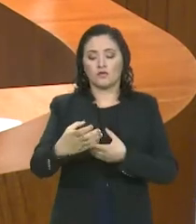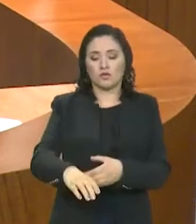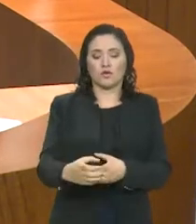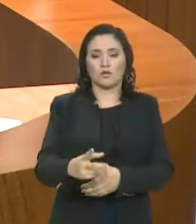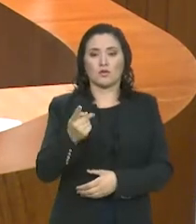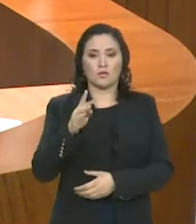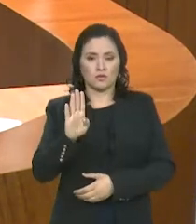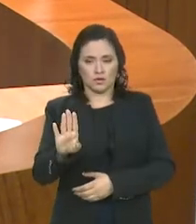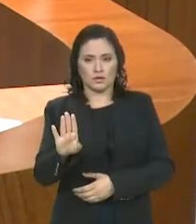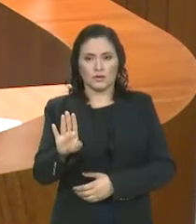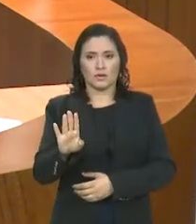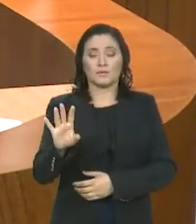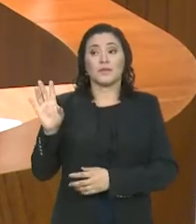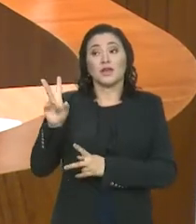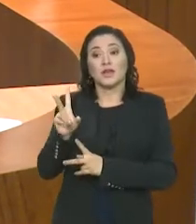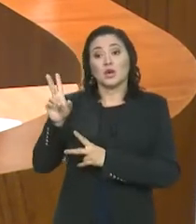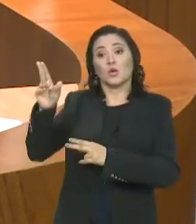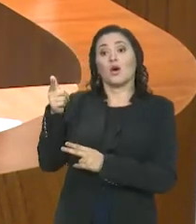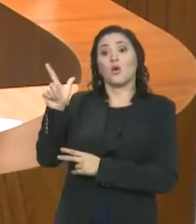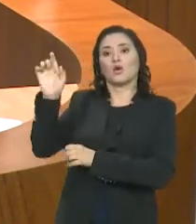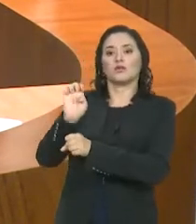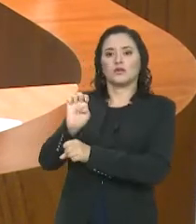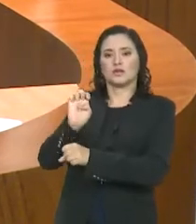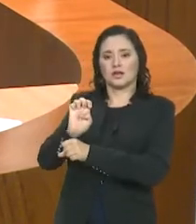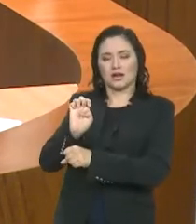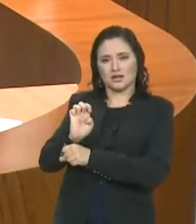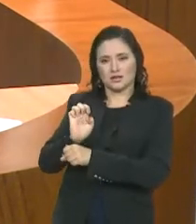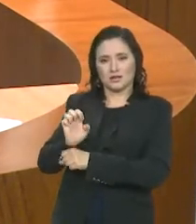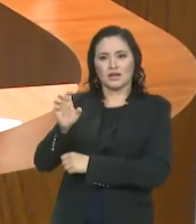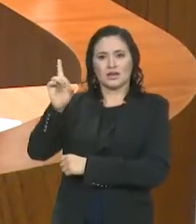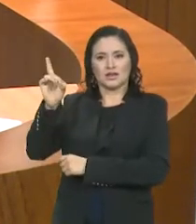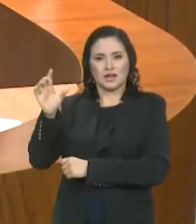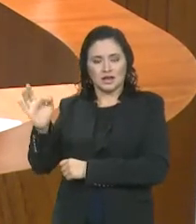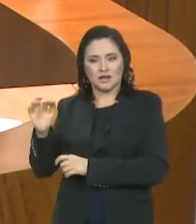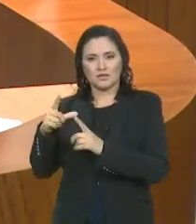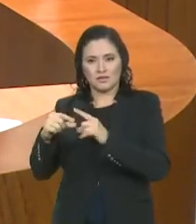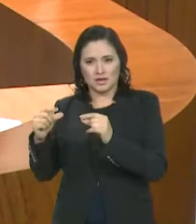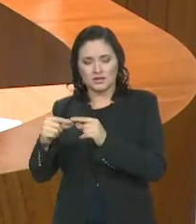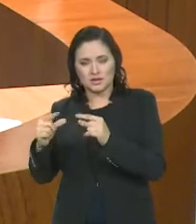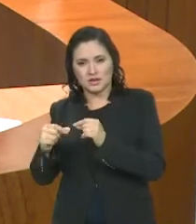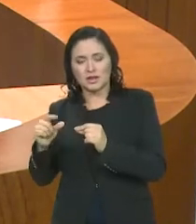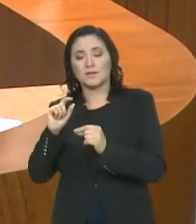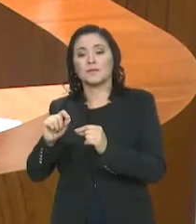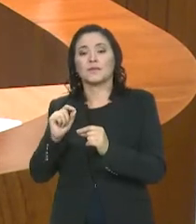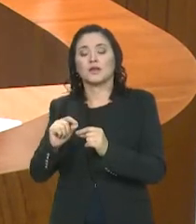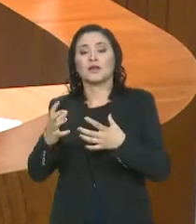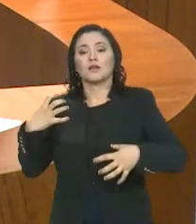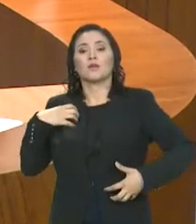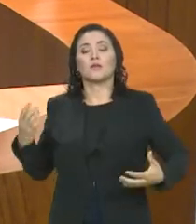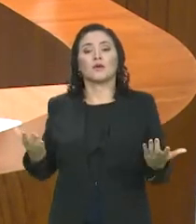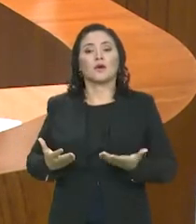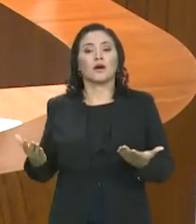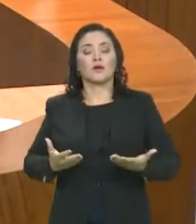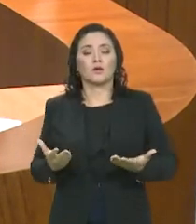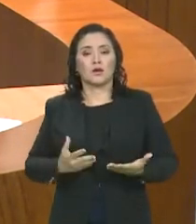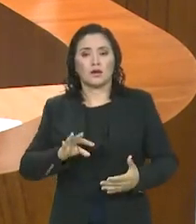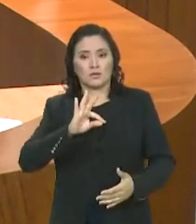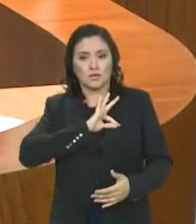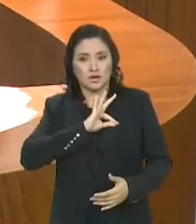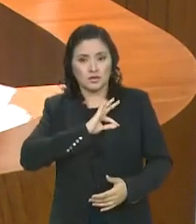do governo federal, que nomeou agora mais aprovados na Polícia Rodoviária Federal e na Polícia Federal.